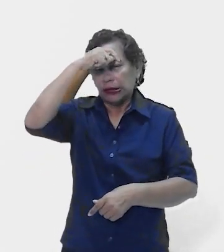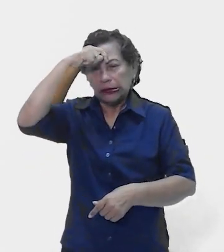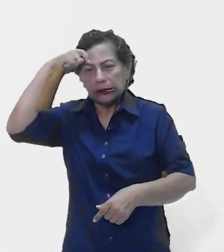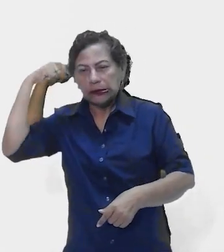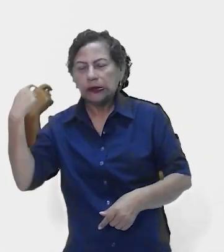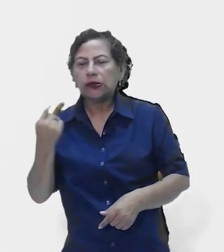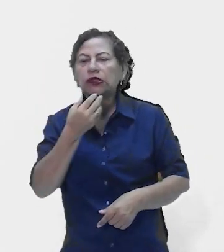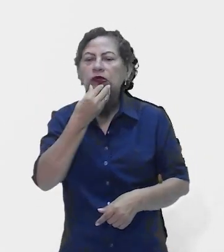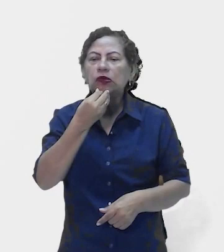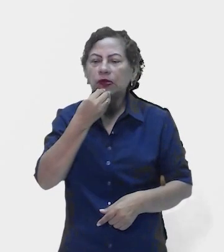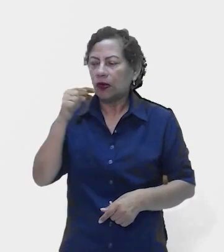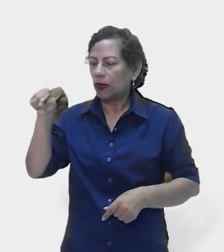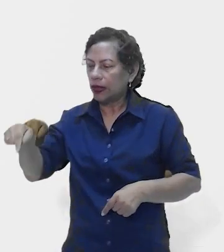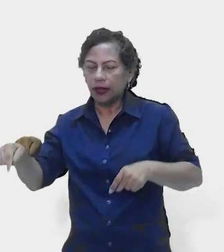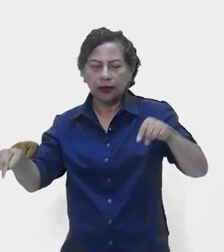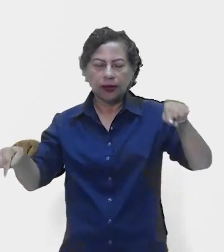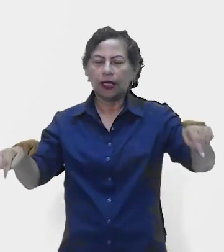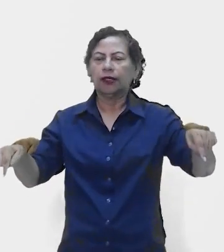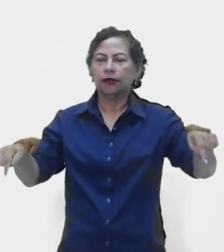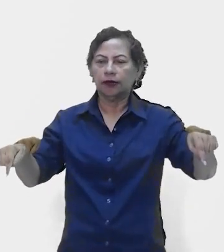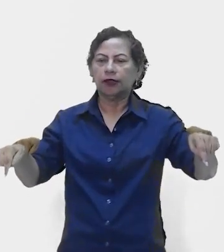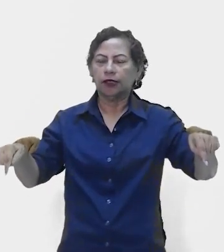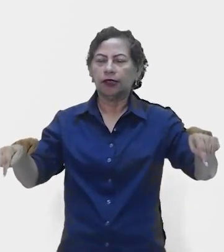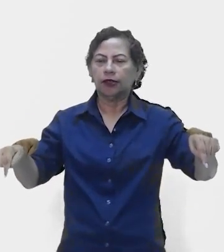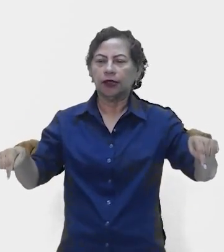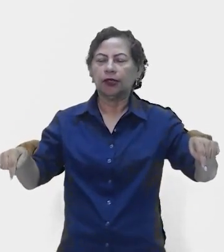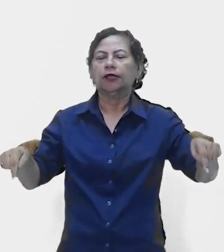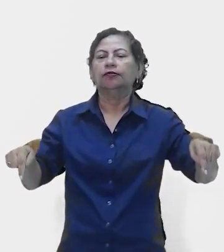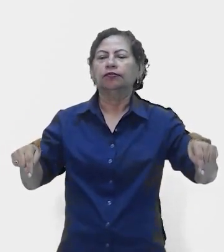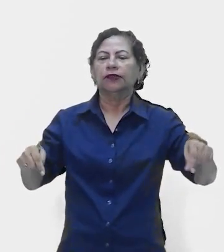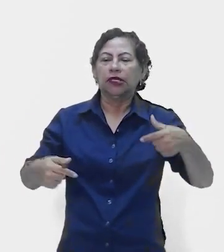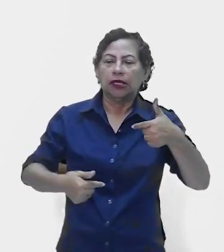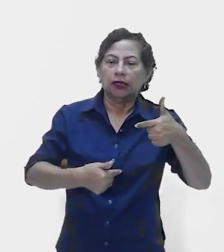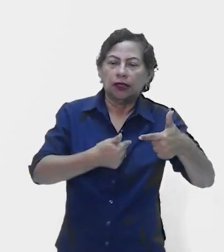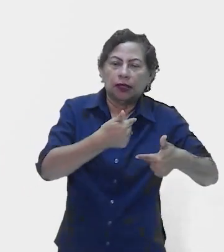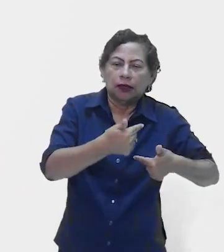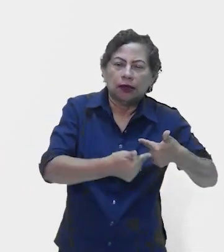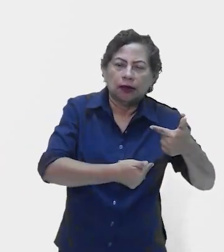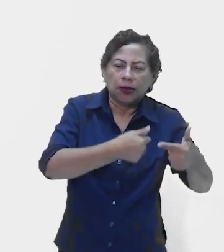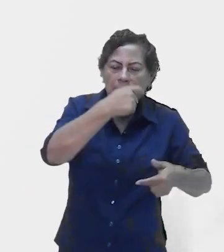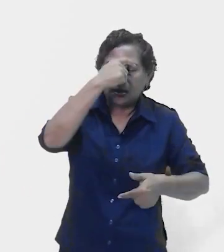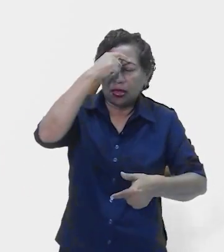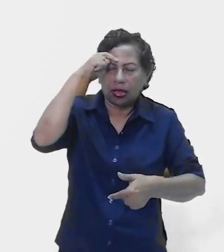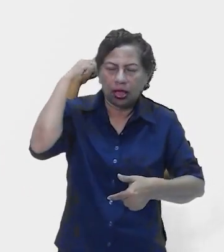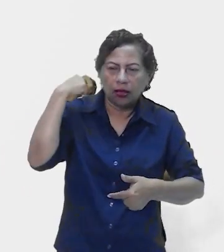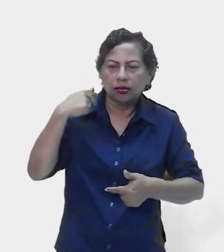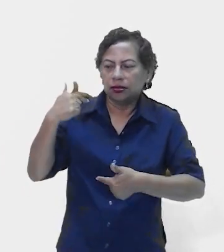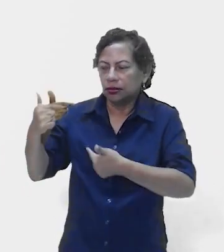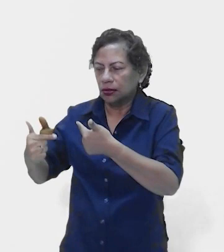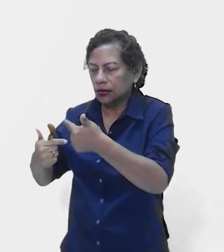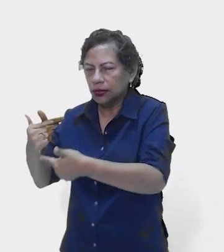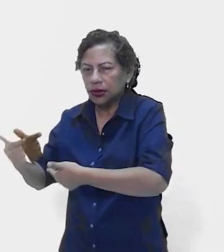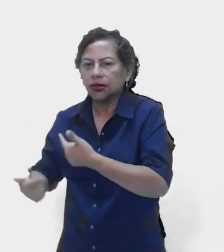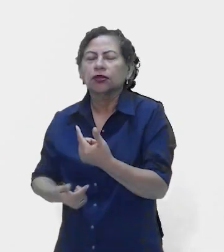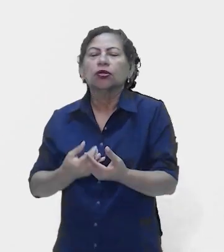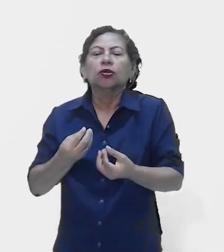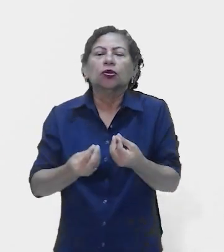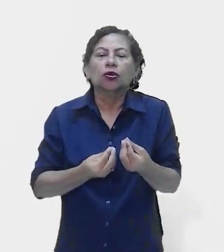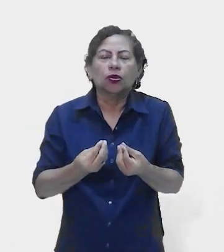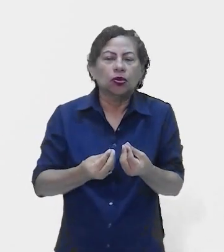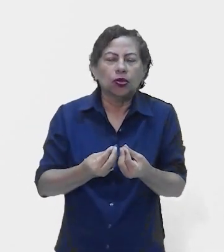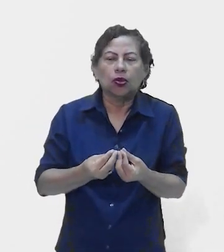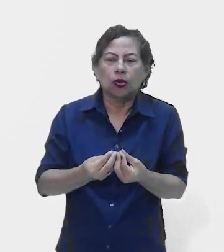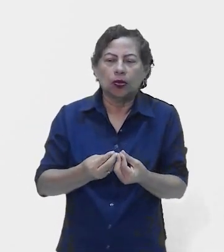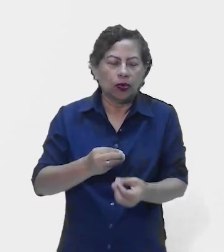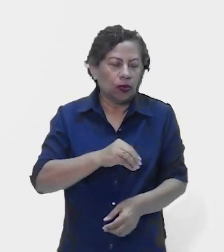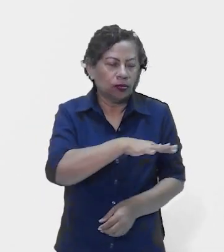esses dois espaços a partir do seu trabalho. Agora a gente vai ver como a gente pode definir o